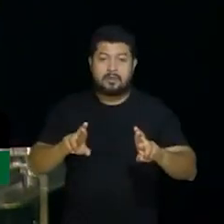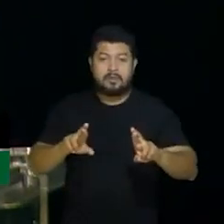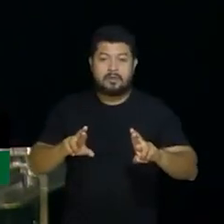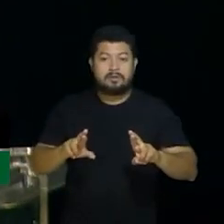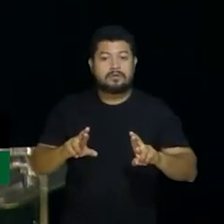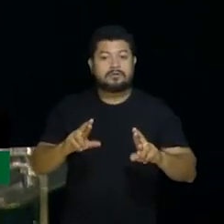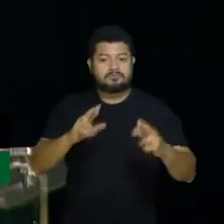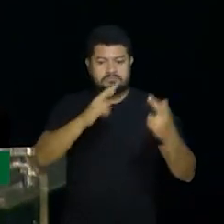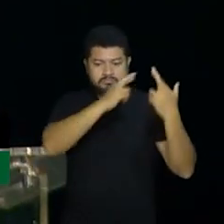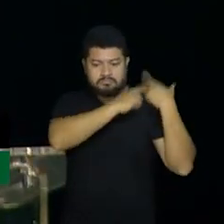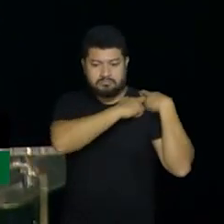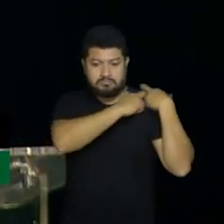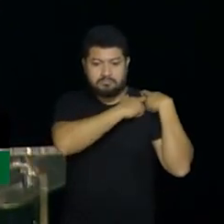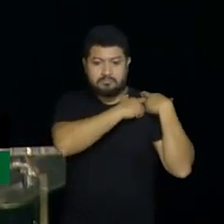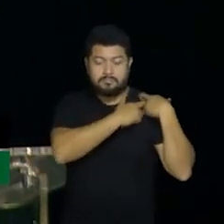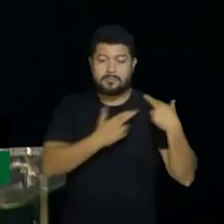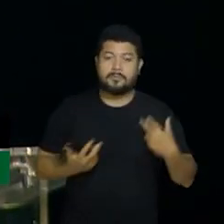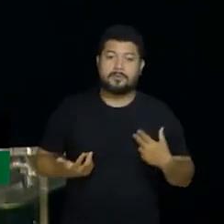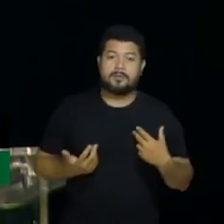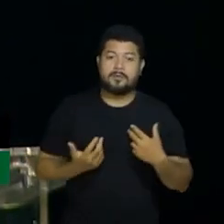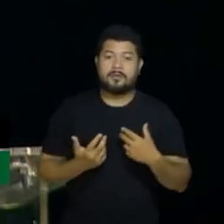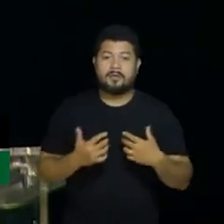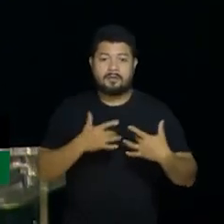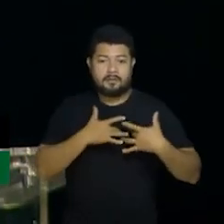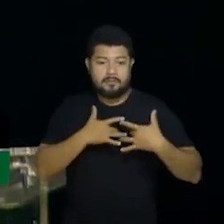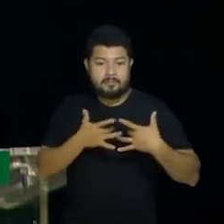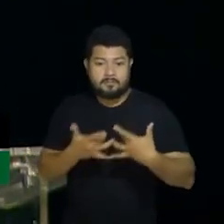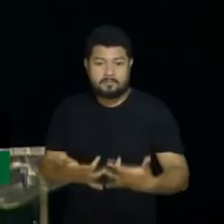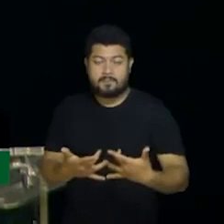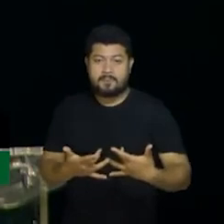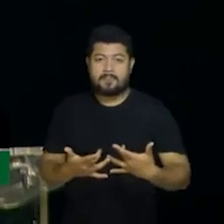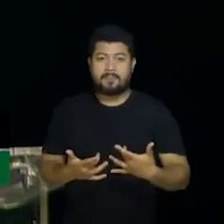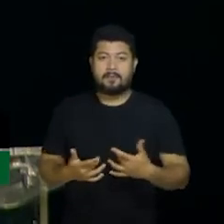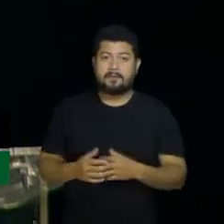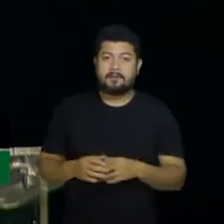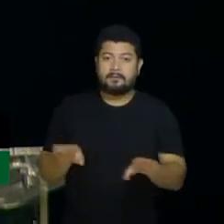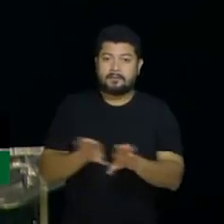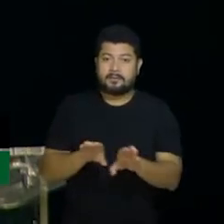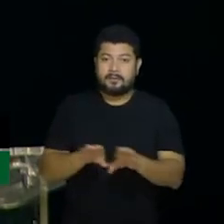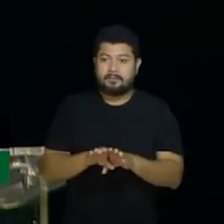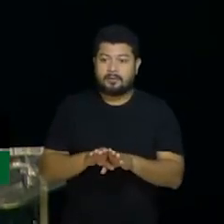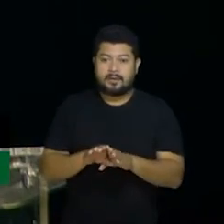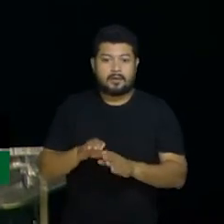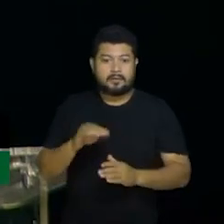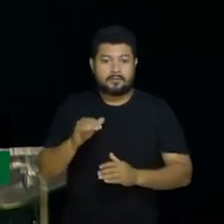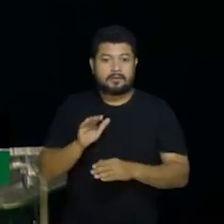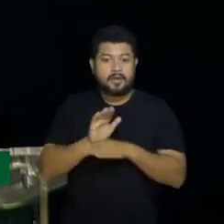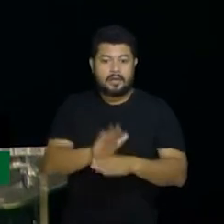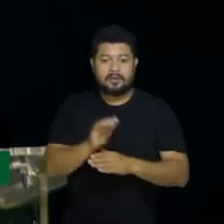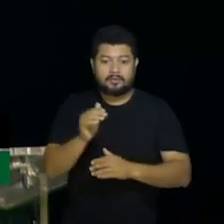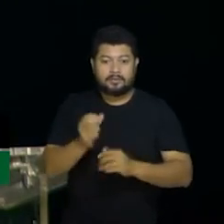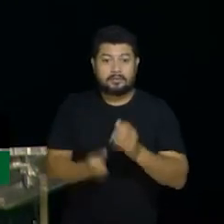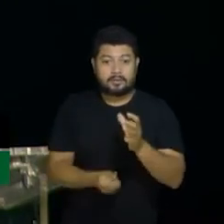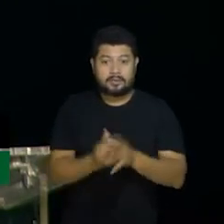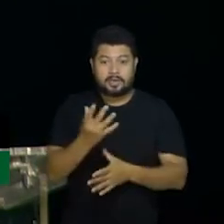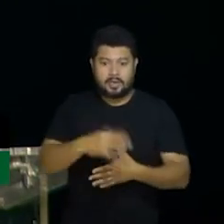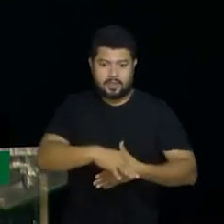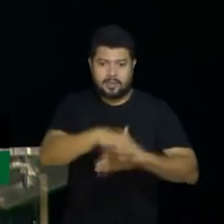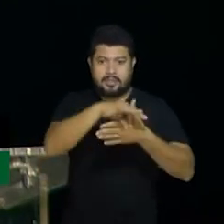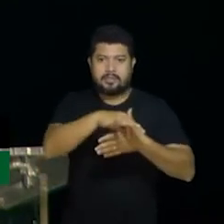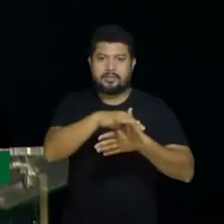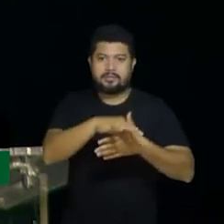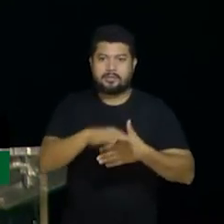autorresponsabilidade, solidariedade, altruísmo e o desenvolvimento da liderança. Ao longo de décadas,